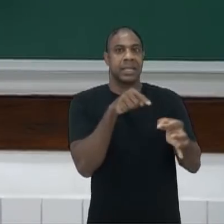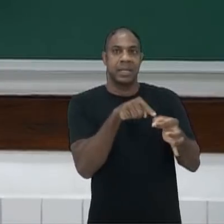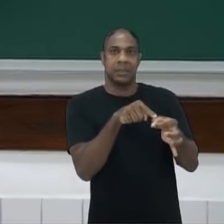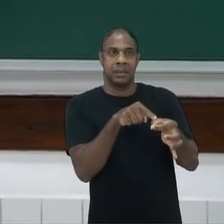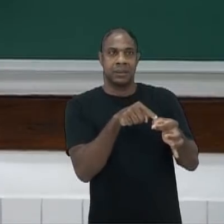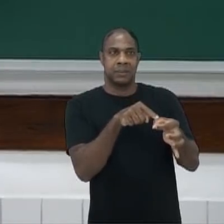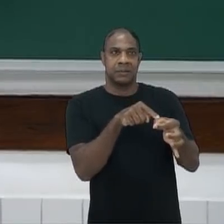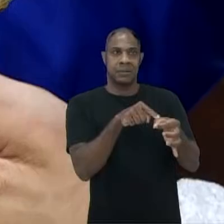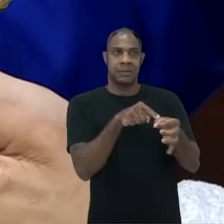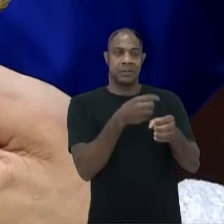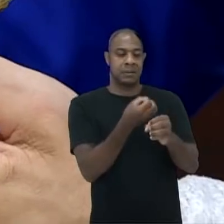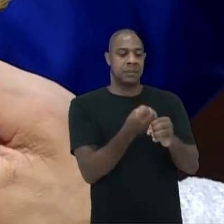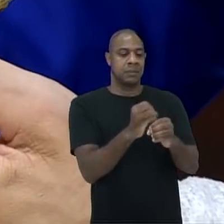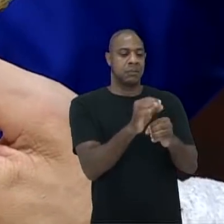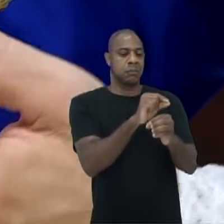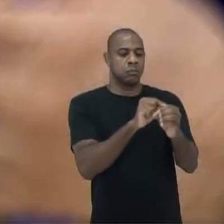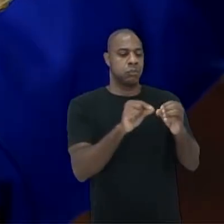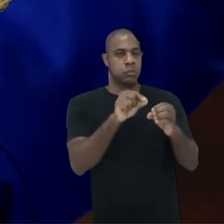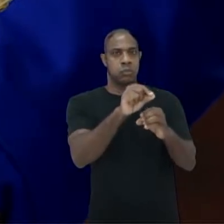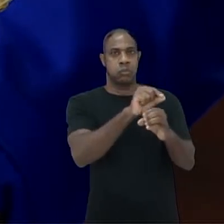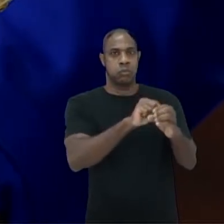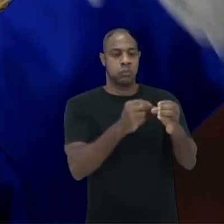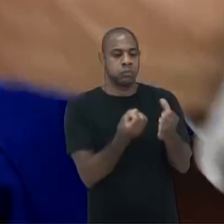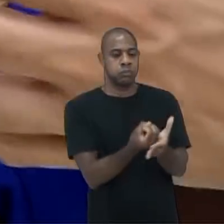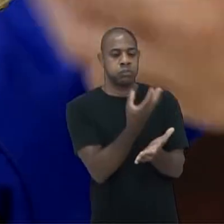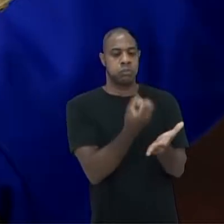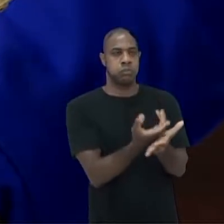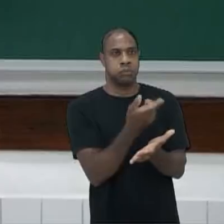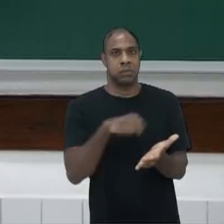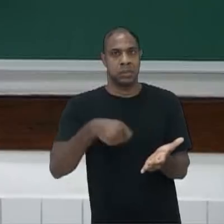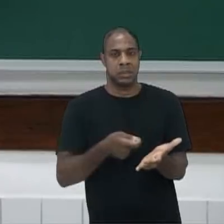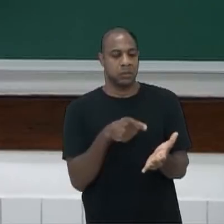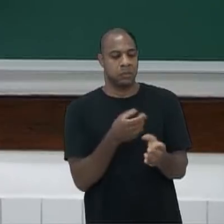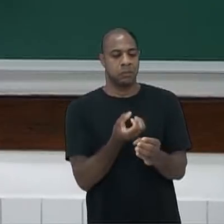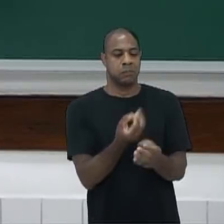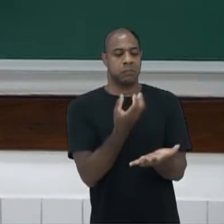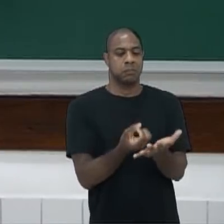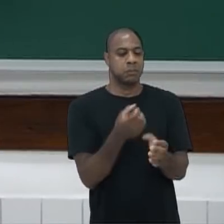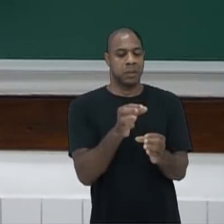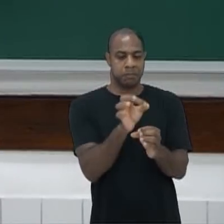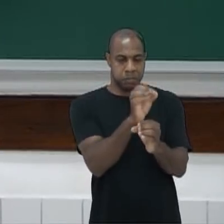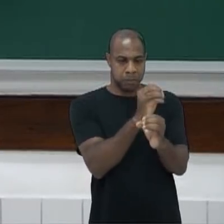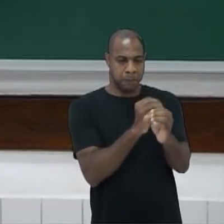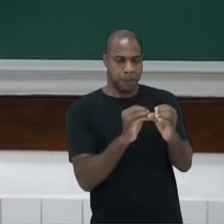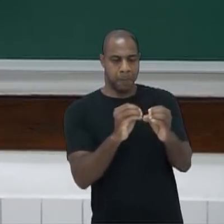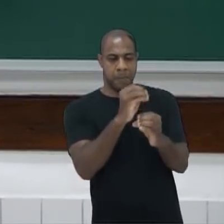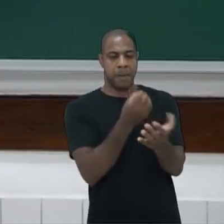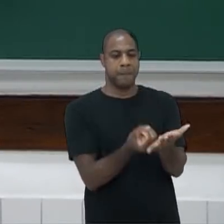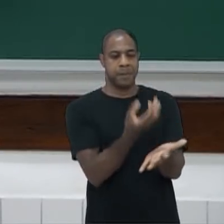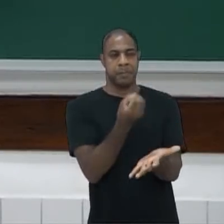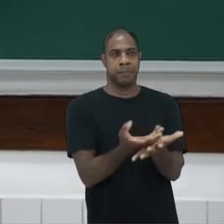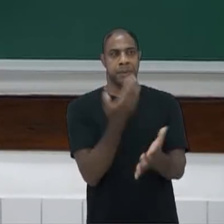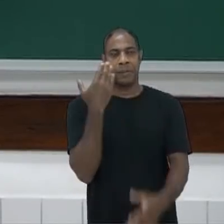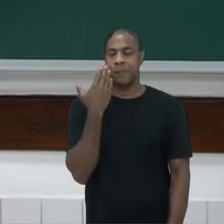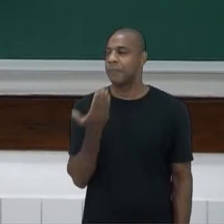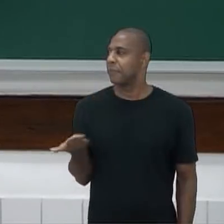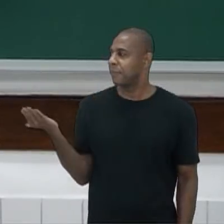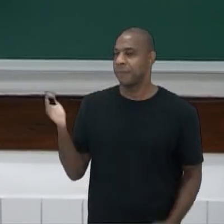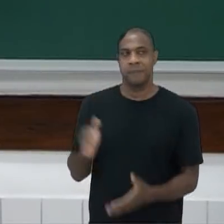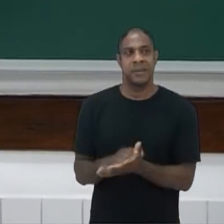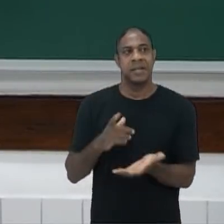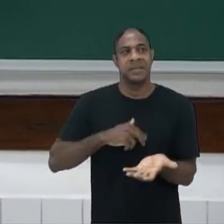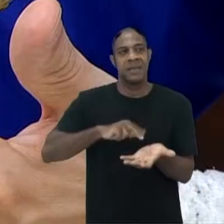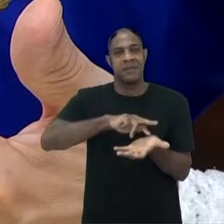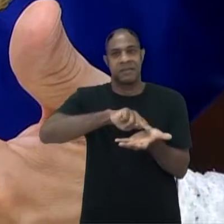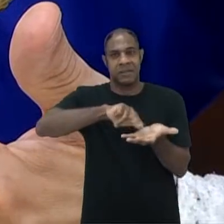modelo? Aqui embaixo, ó, em roxinha, eu tenho várias organelas, aqui no nosso modelo, eu tenho várias mitocôndrias,